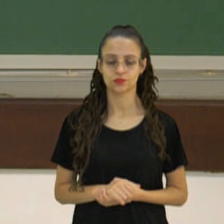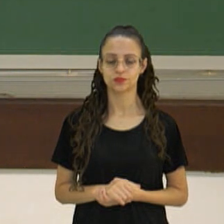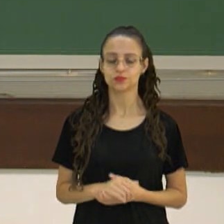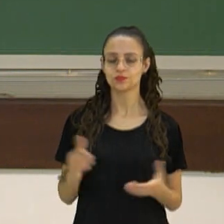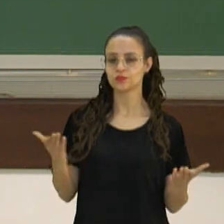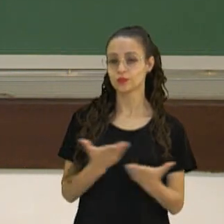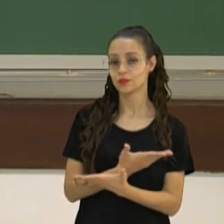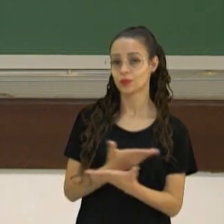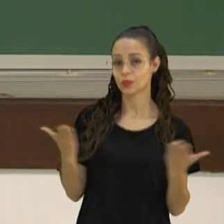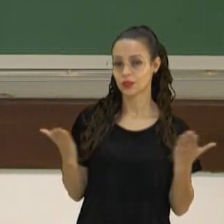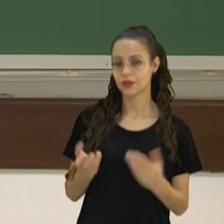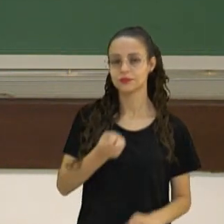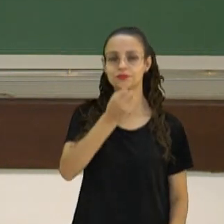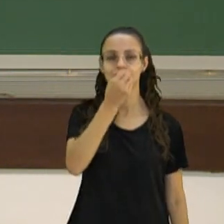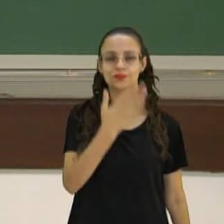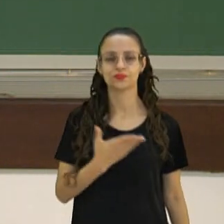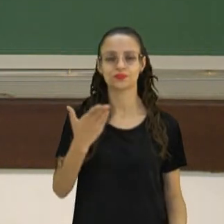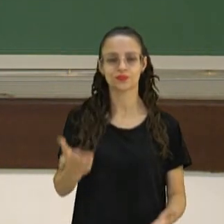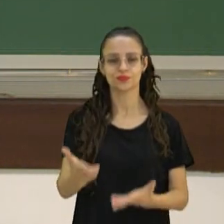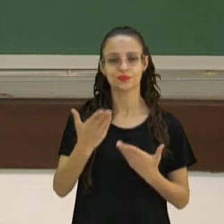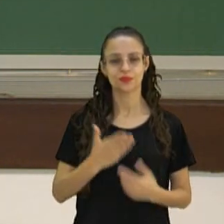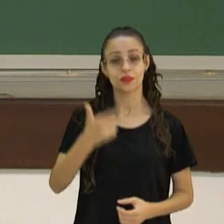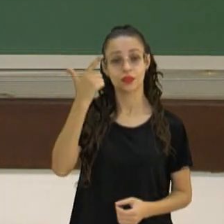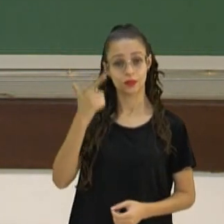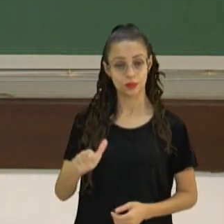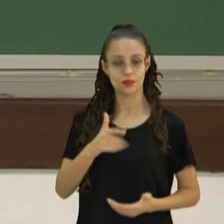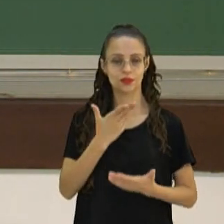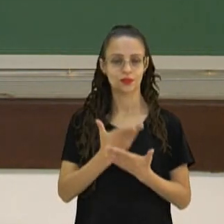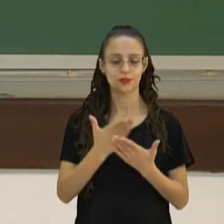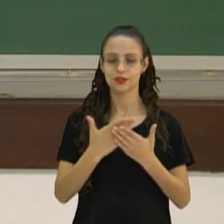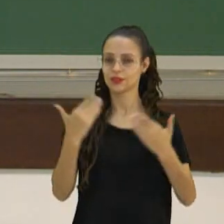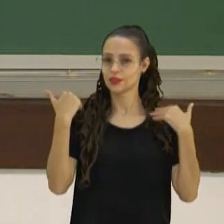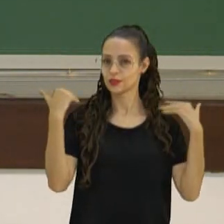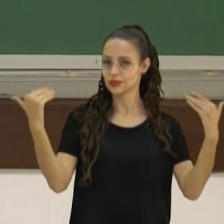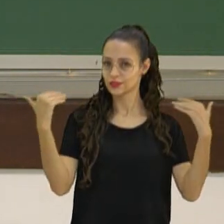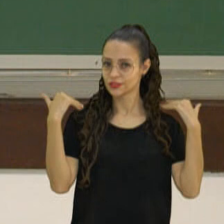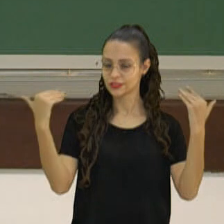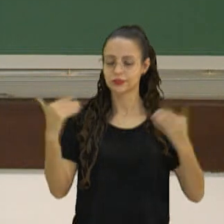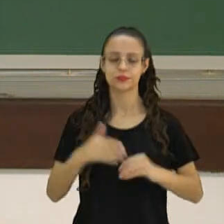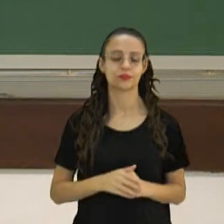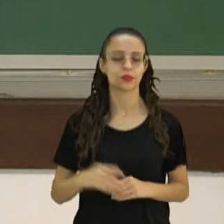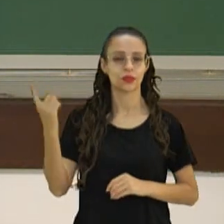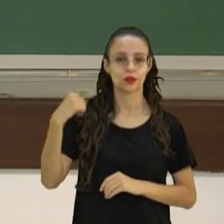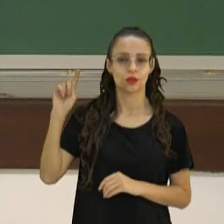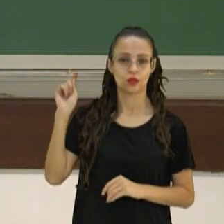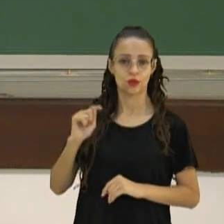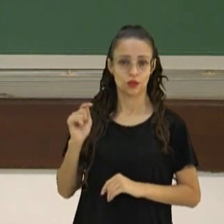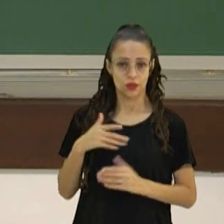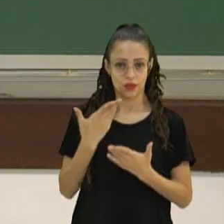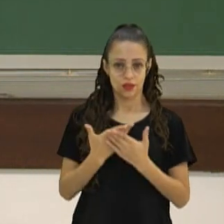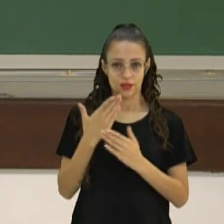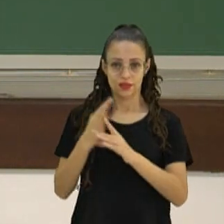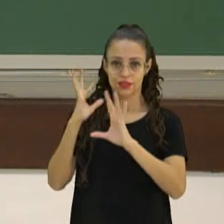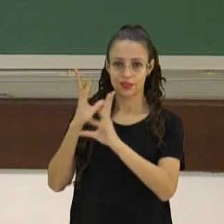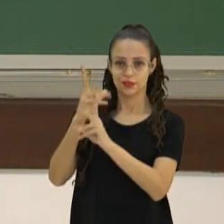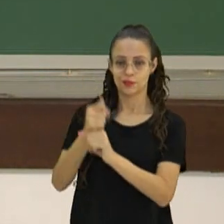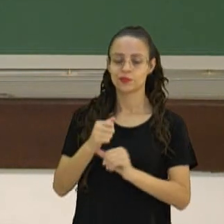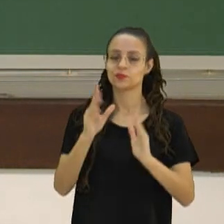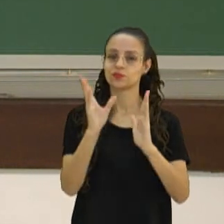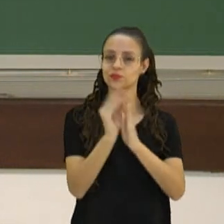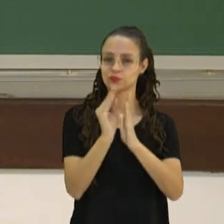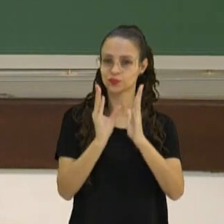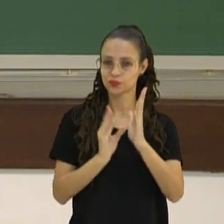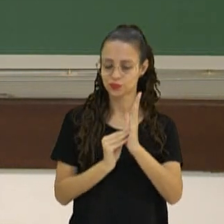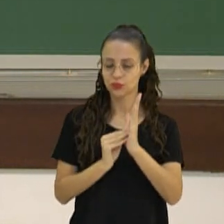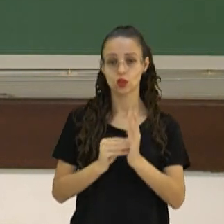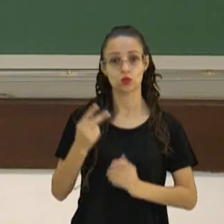Senhoras e senhores, bem-vindos para mais uma aula de Educação Física. Aula passada retomamos os conteúdos, né, as